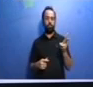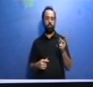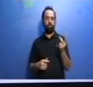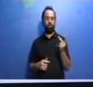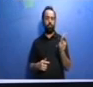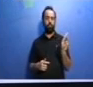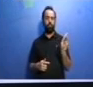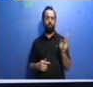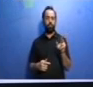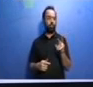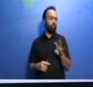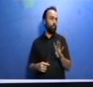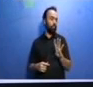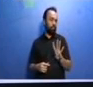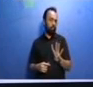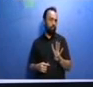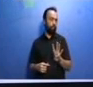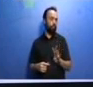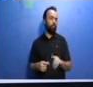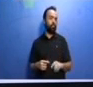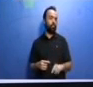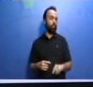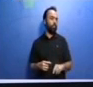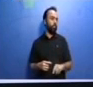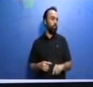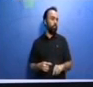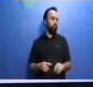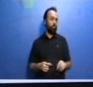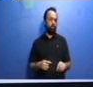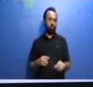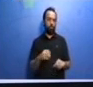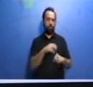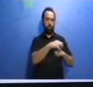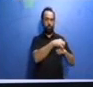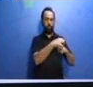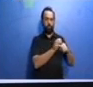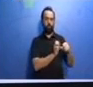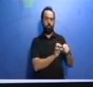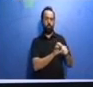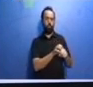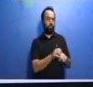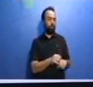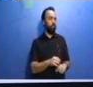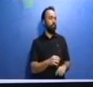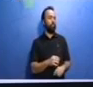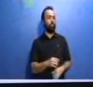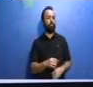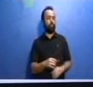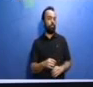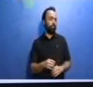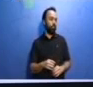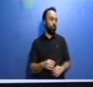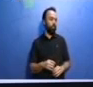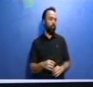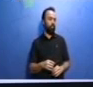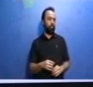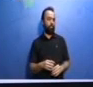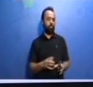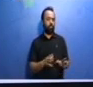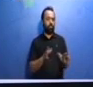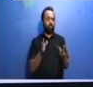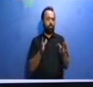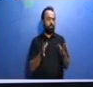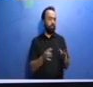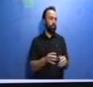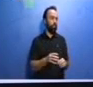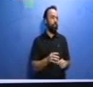metano. Então, nós temos aqui o CH4 representado na molécula, aqui o carbono e 4 hidrogênios em